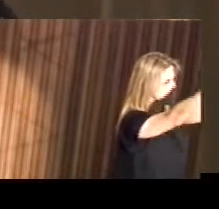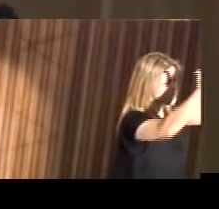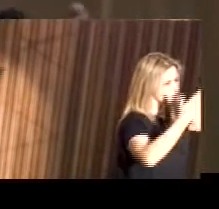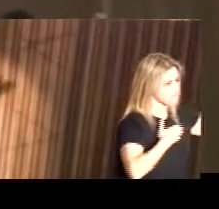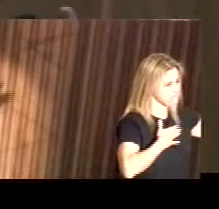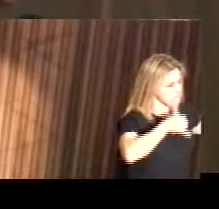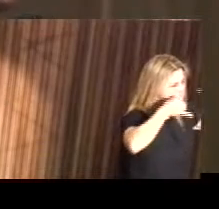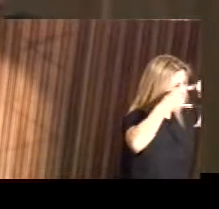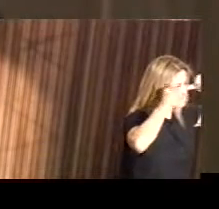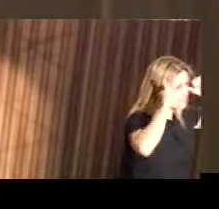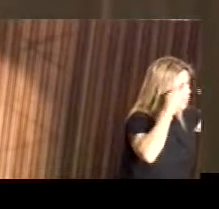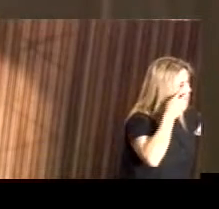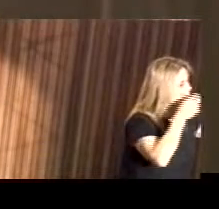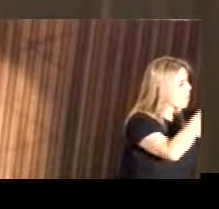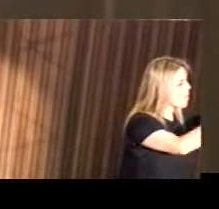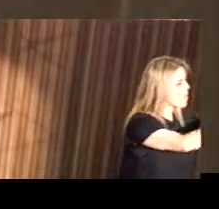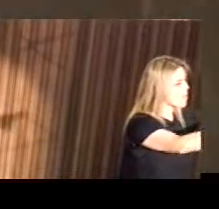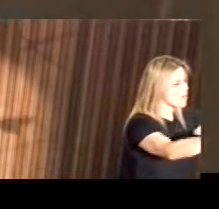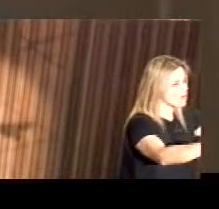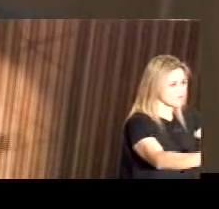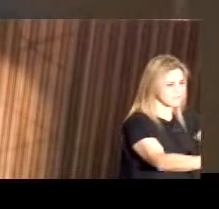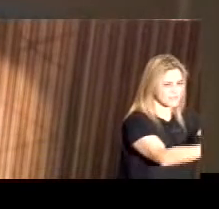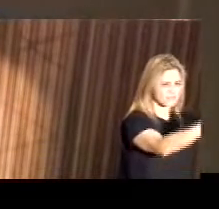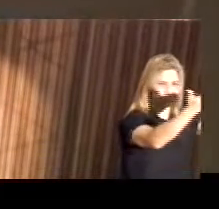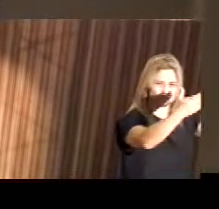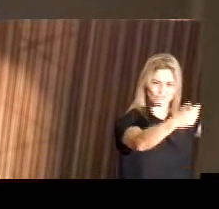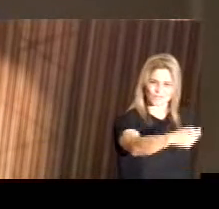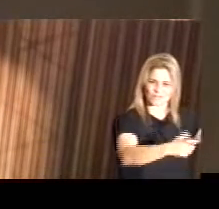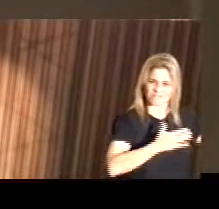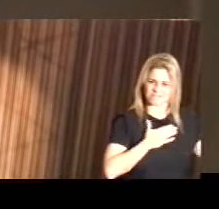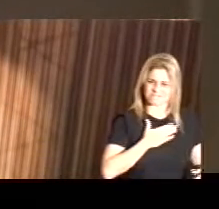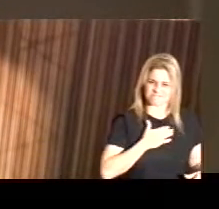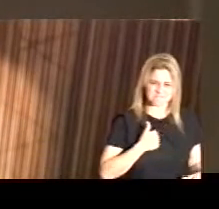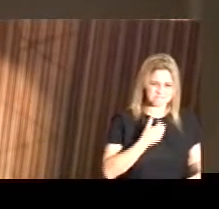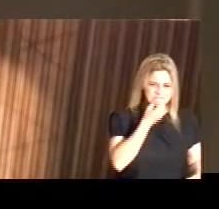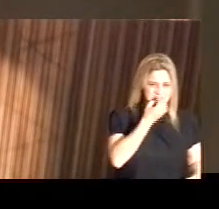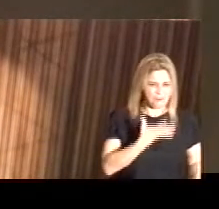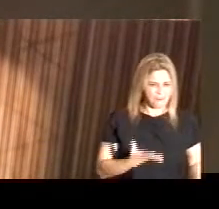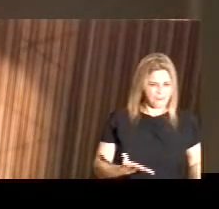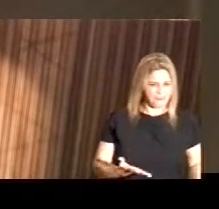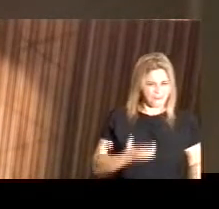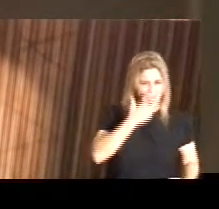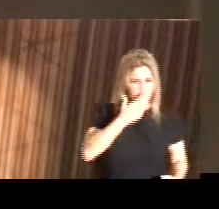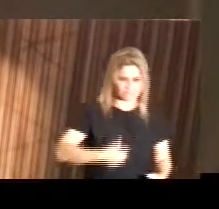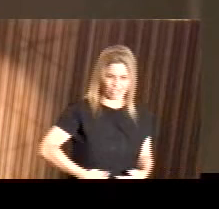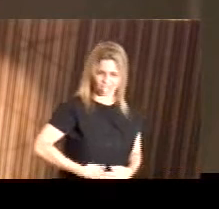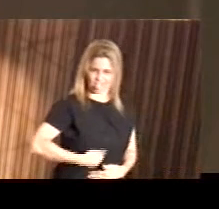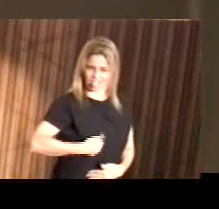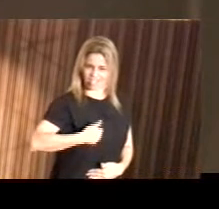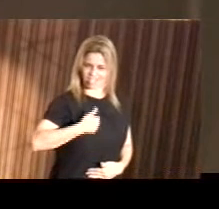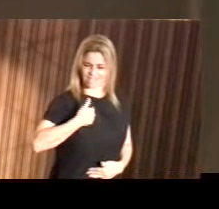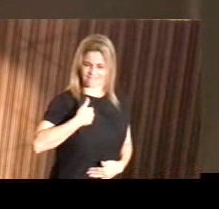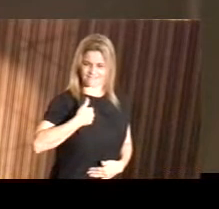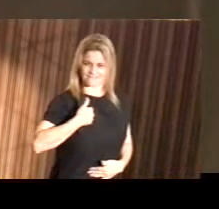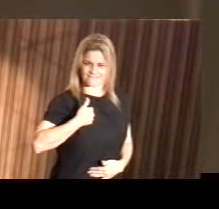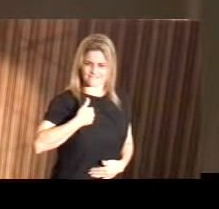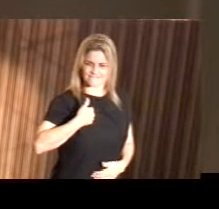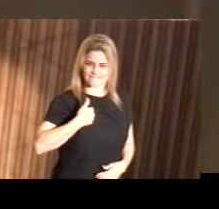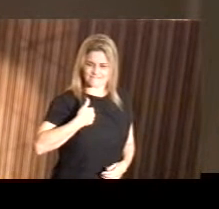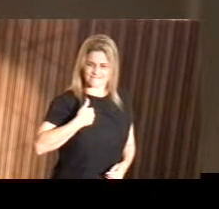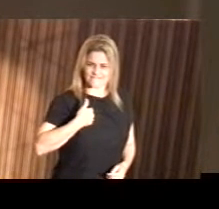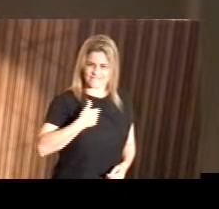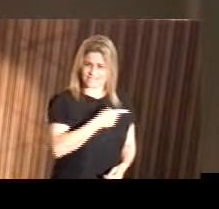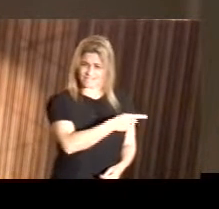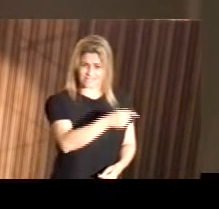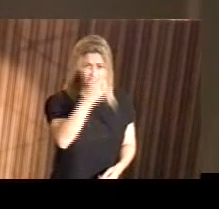nossa economia, que maravilhosa. Nós somos bons, hein? E eles não entendiam que tudo que